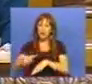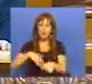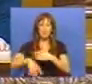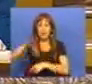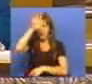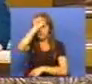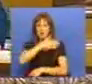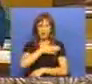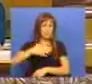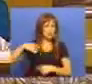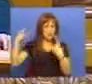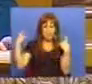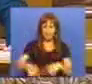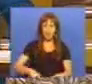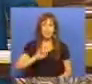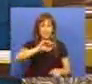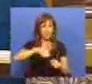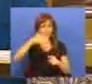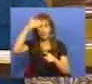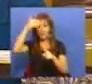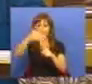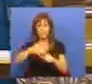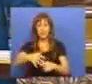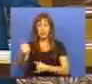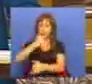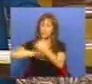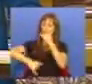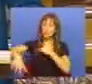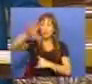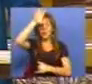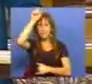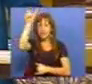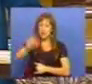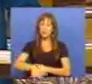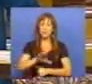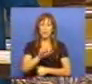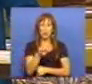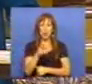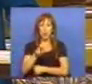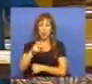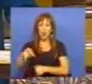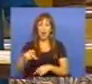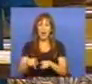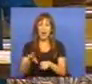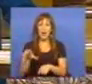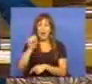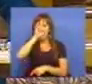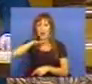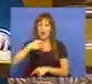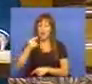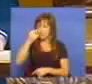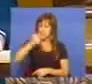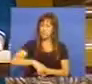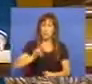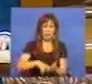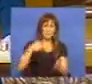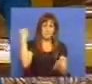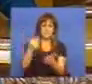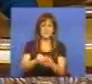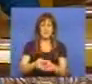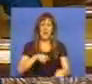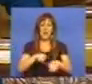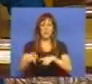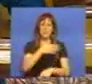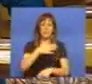Ministério da Saúde. A primeira, que a substituição do Ministro Correia de Campos é o fracasso e a derrota da política de saúde do